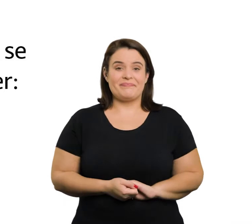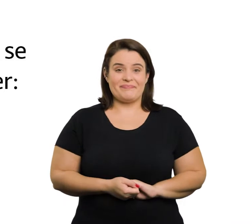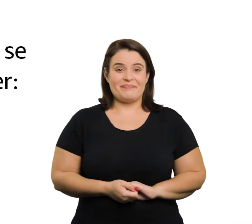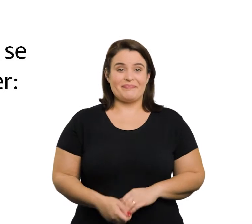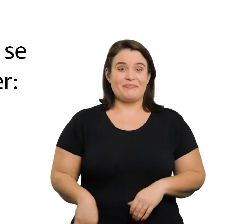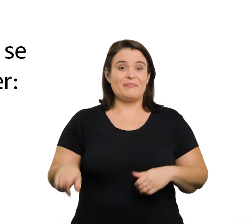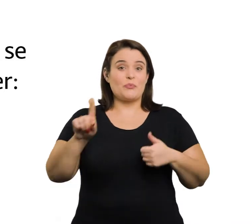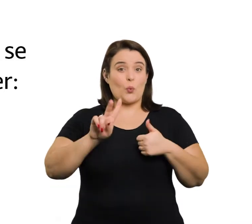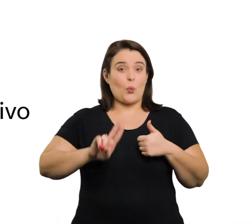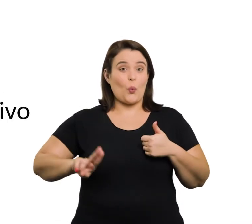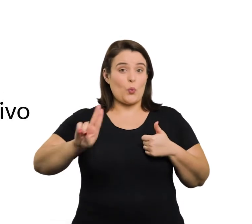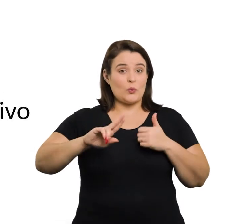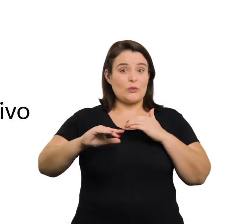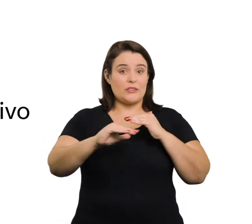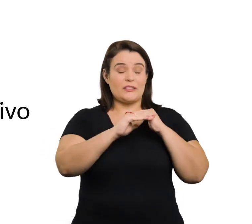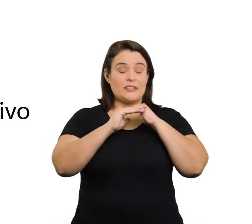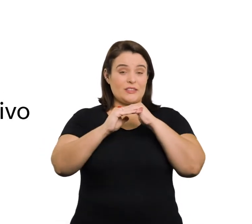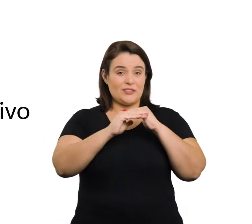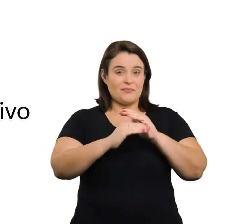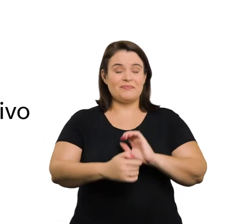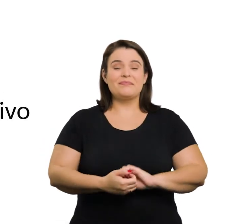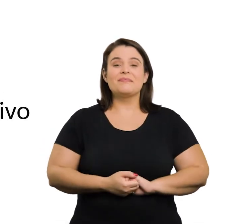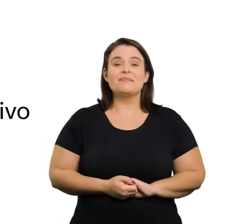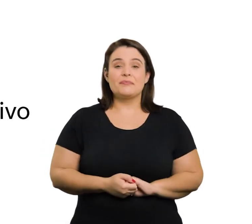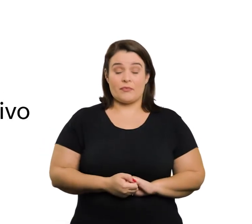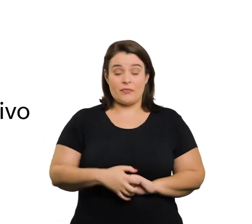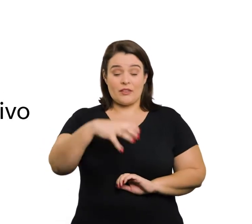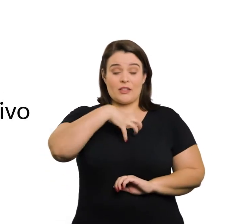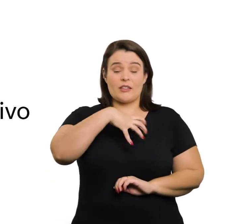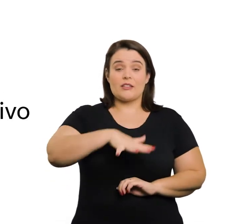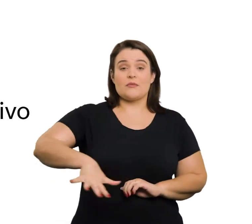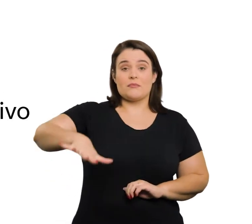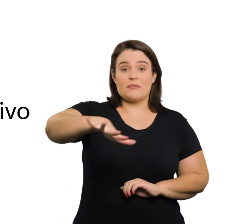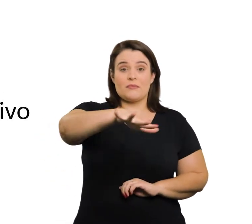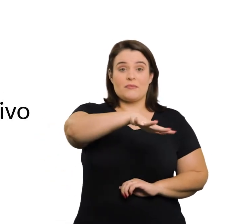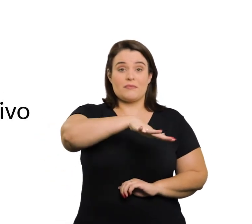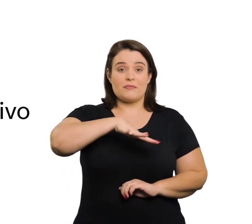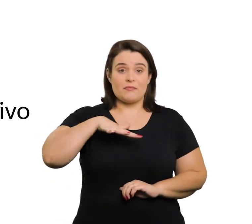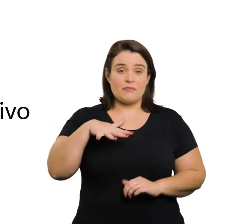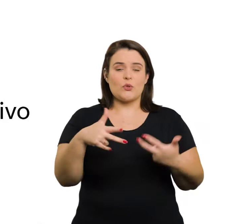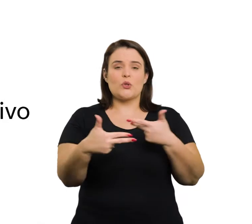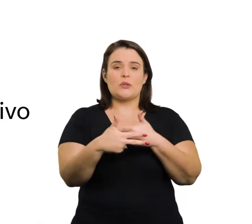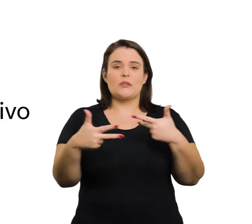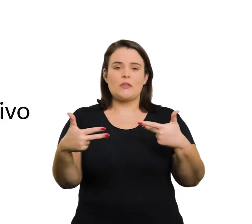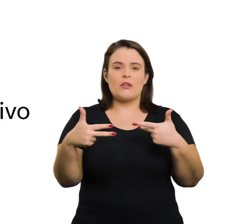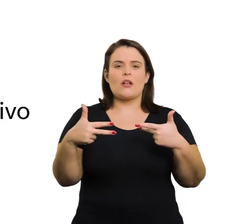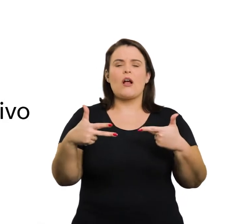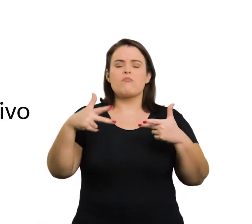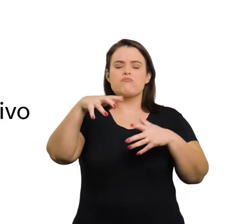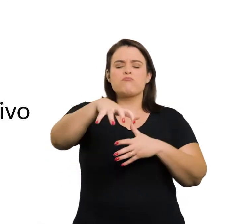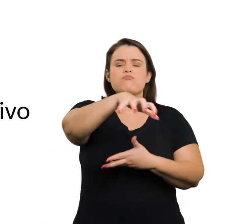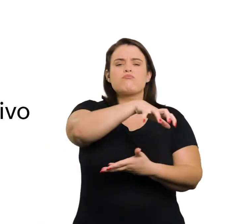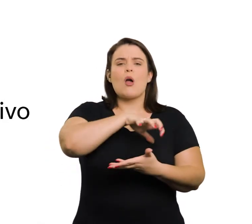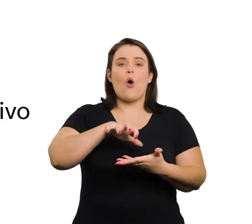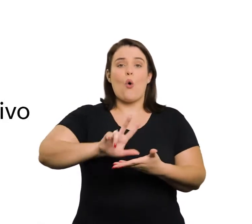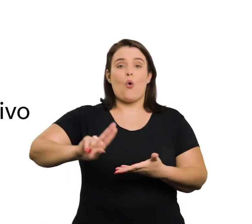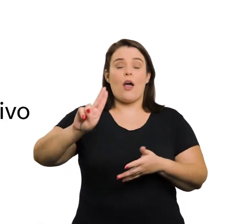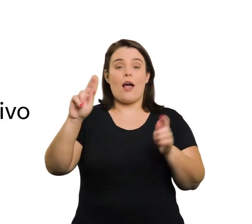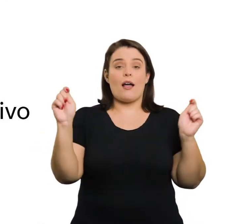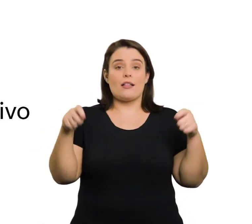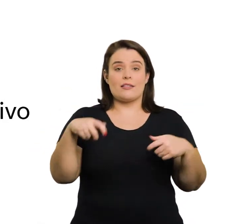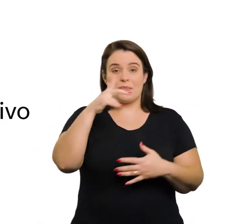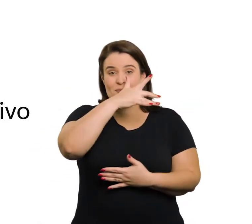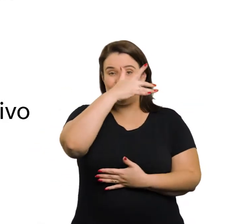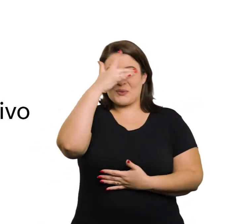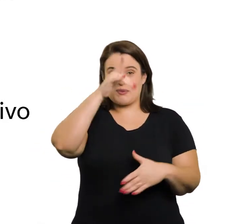princípios, a saber: uso equitativo. É a característica do ambiente ou elemento espacial que